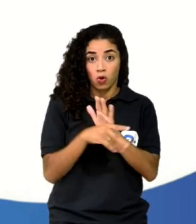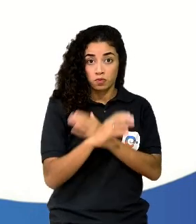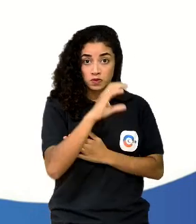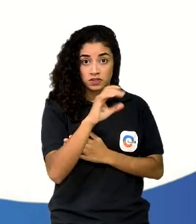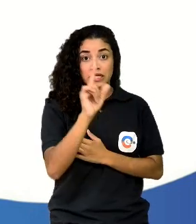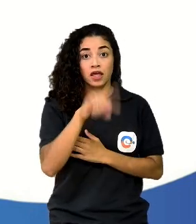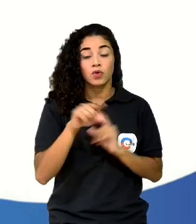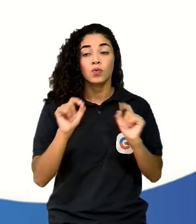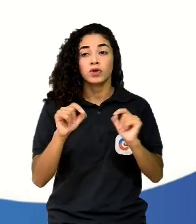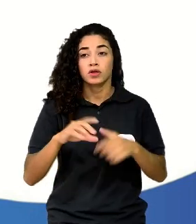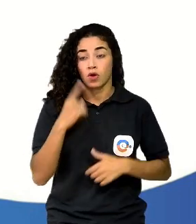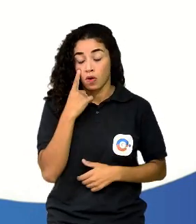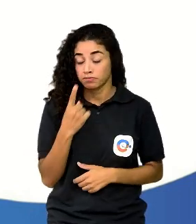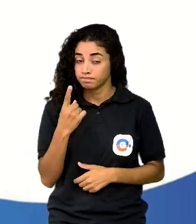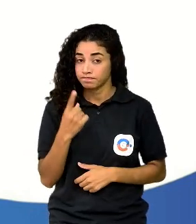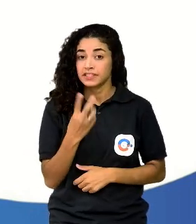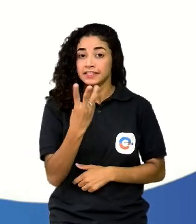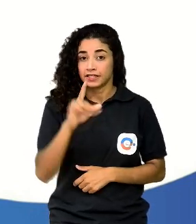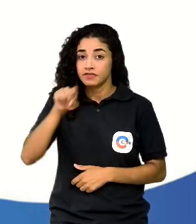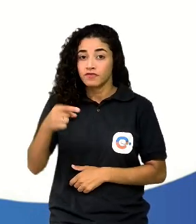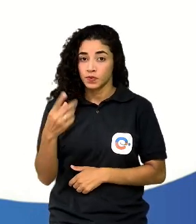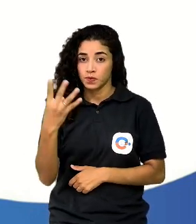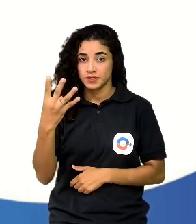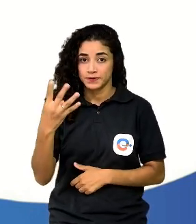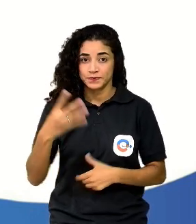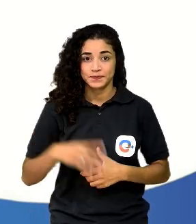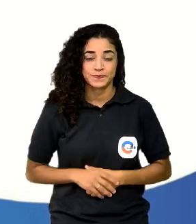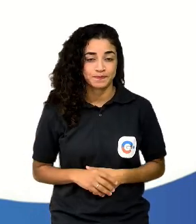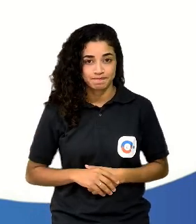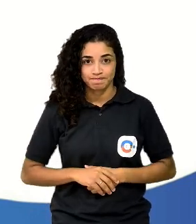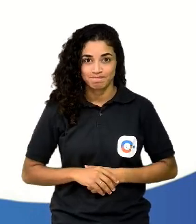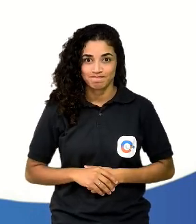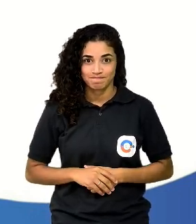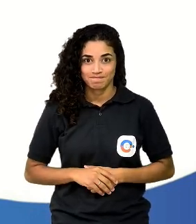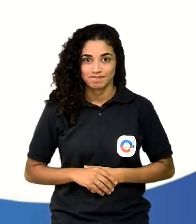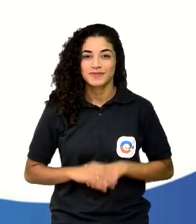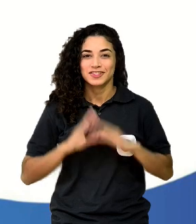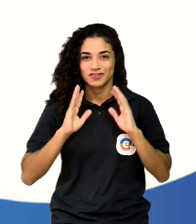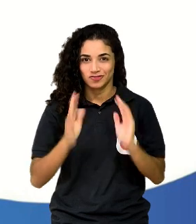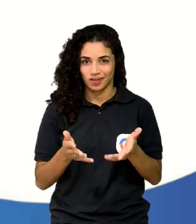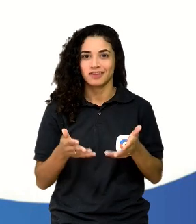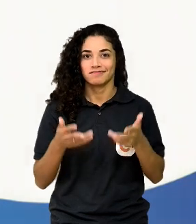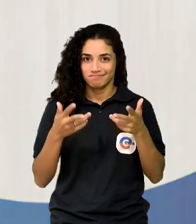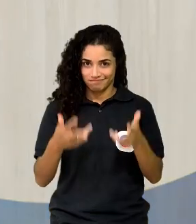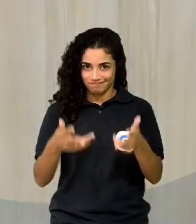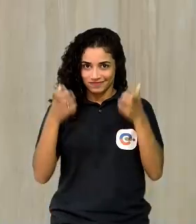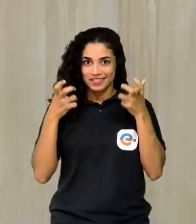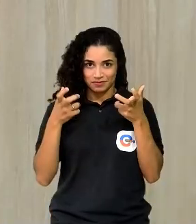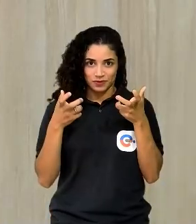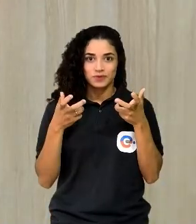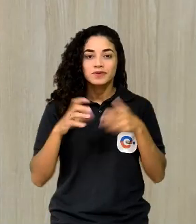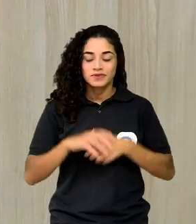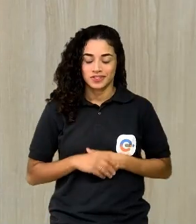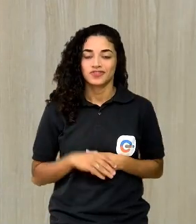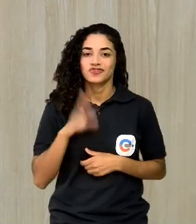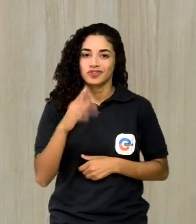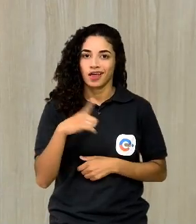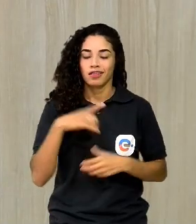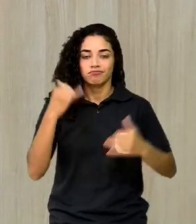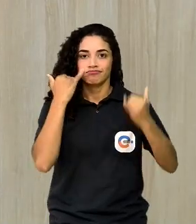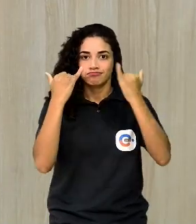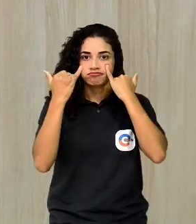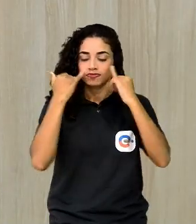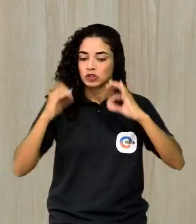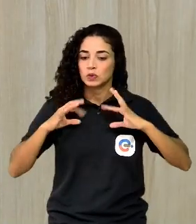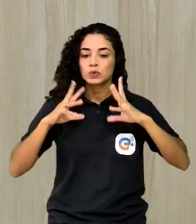é 3 e 4. Ó, já localizamos tudo. Já temos todas as informações